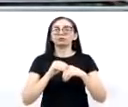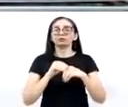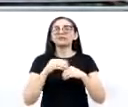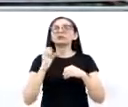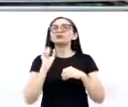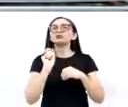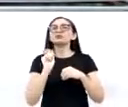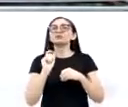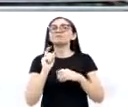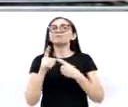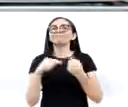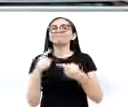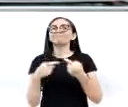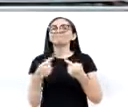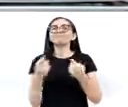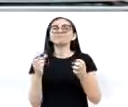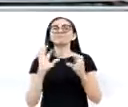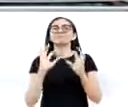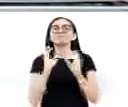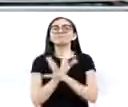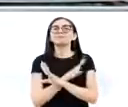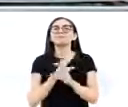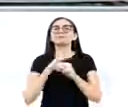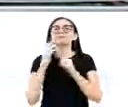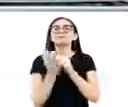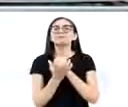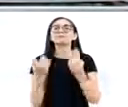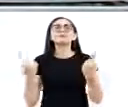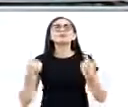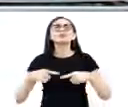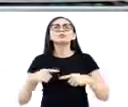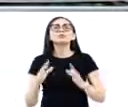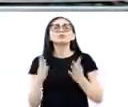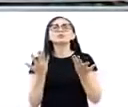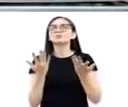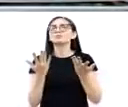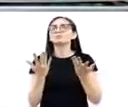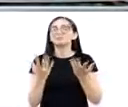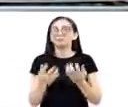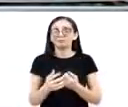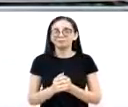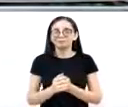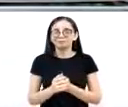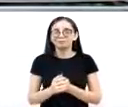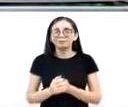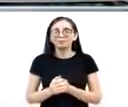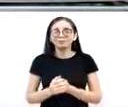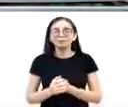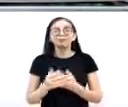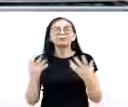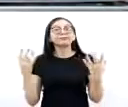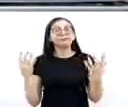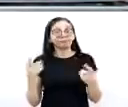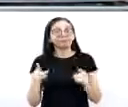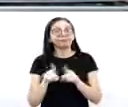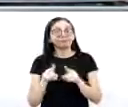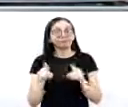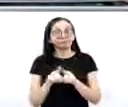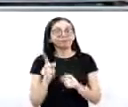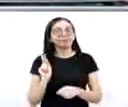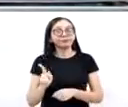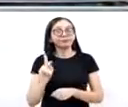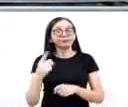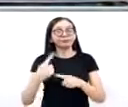friso pessoal: o pós-pandemia, os limites, os desafios e as possibilidades pelas quais nós passamos.